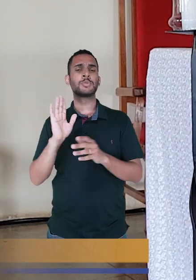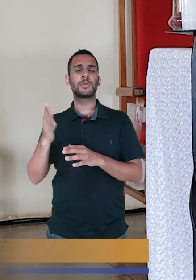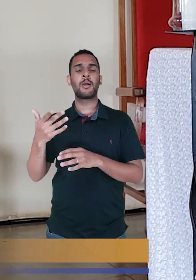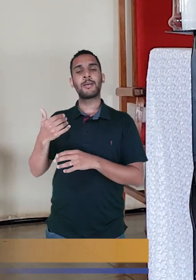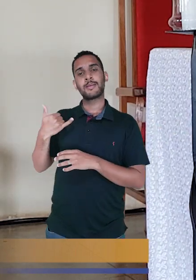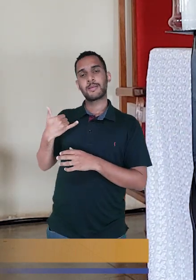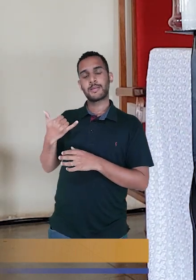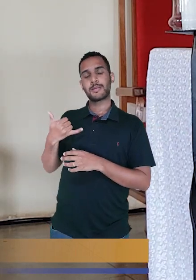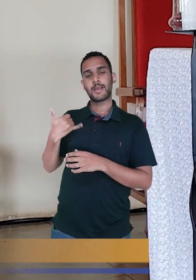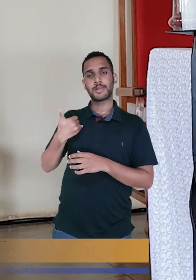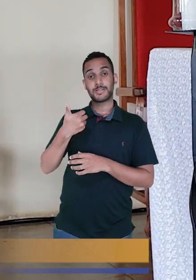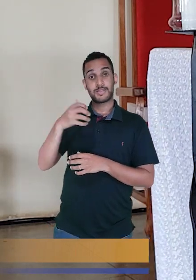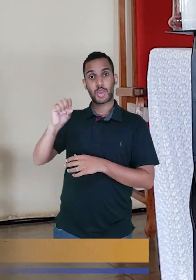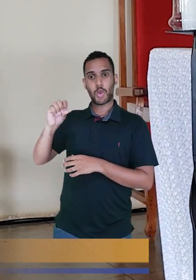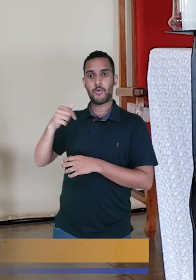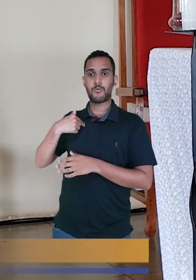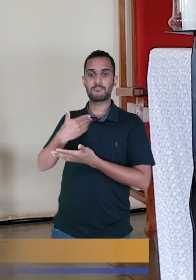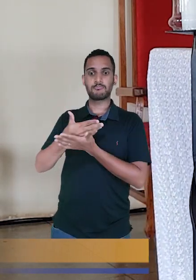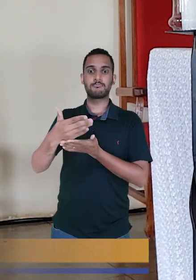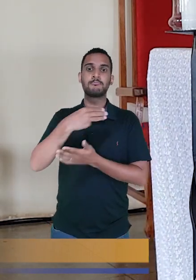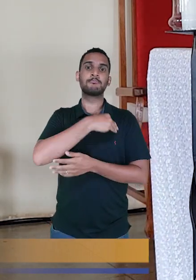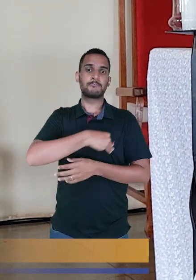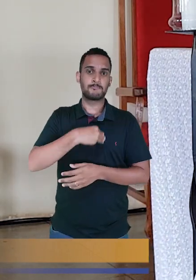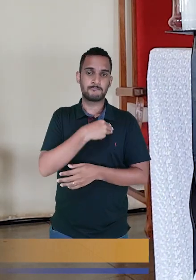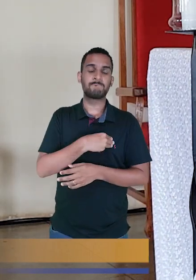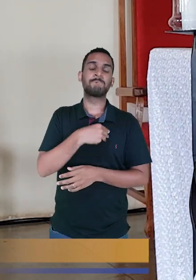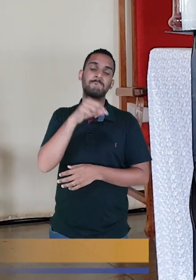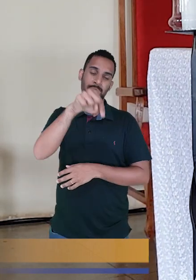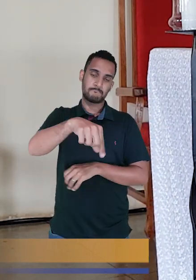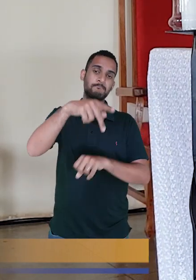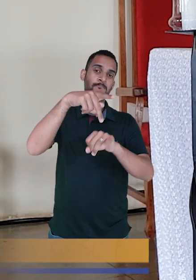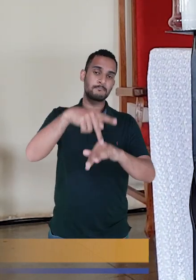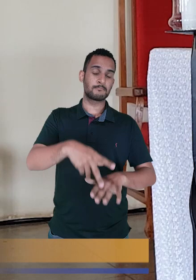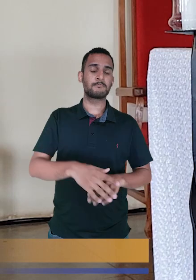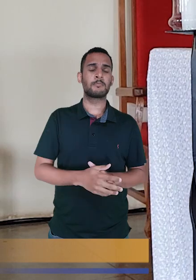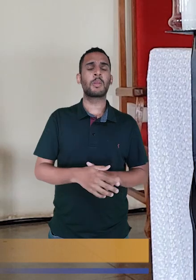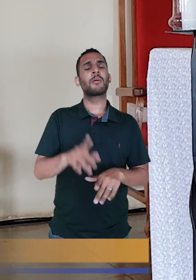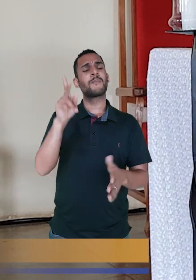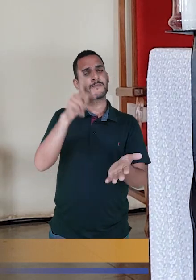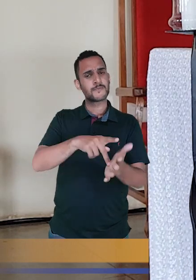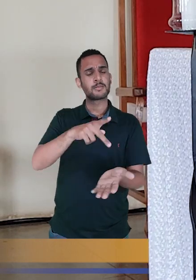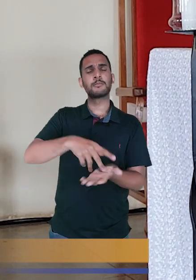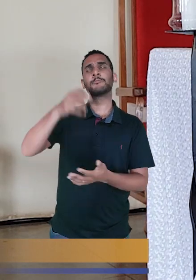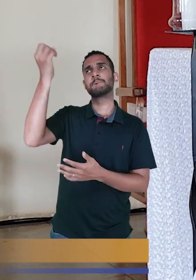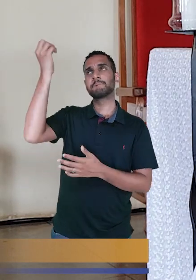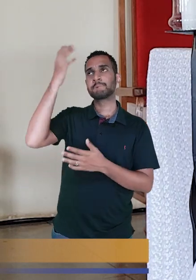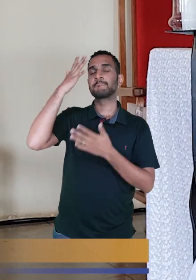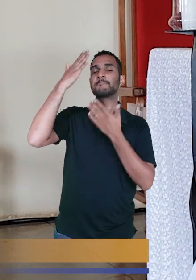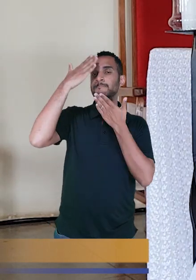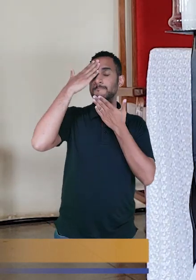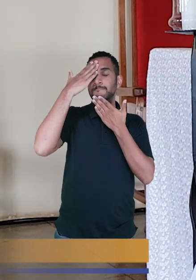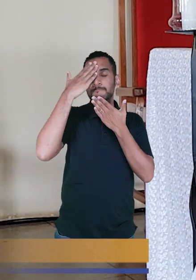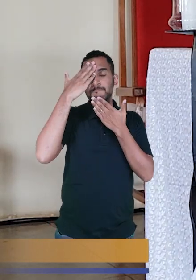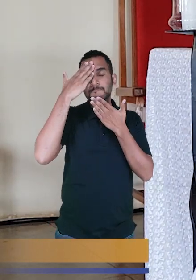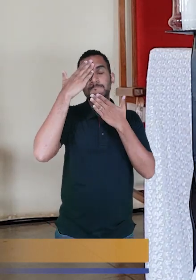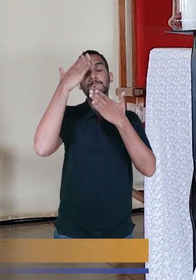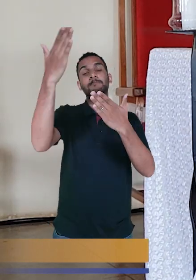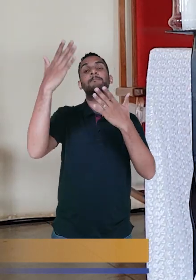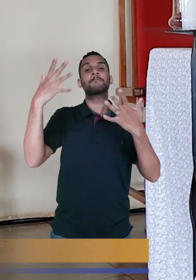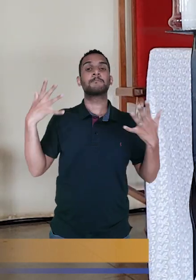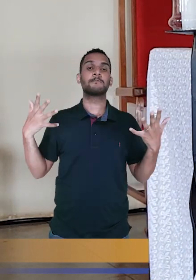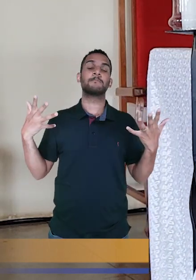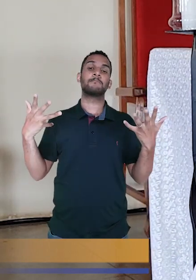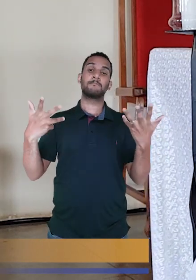Eucaristia. E foi uma bênção, né? Desde os 19 anos eu sou ministra da Eucaristia aqui na paróquia. E é